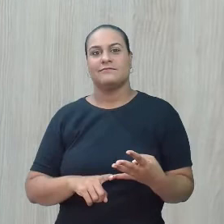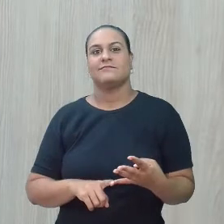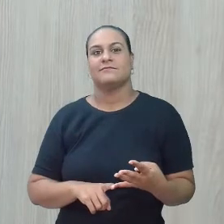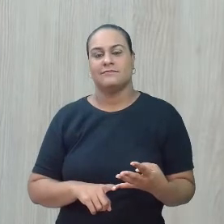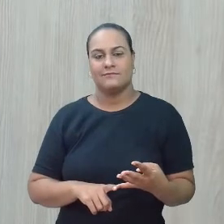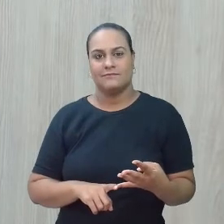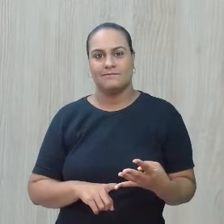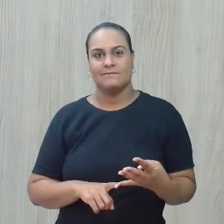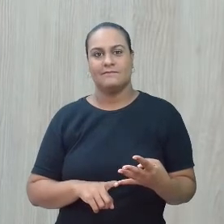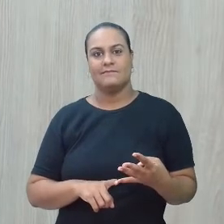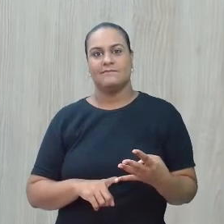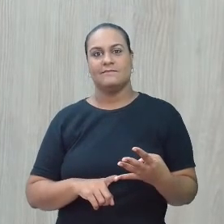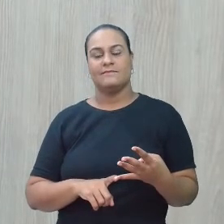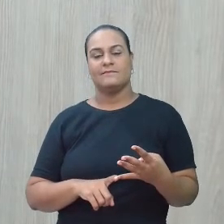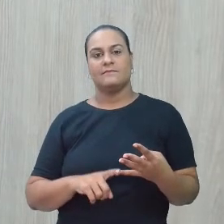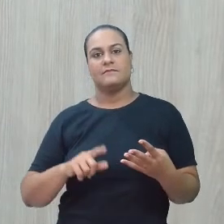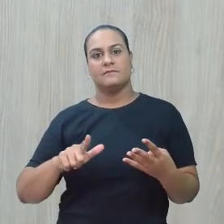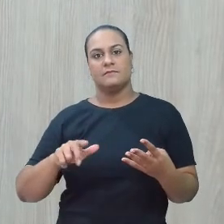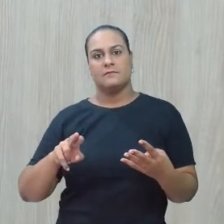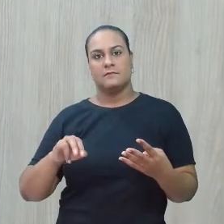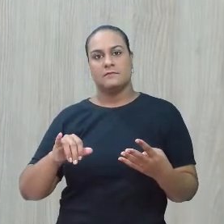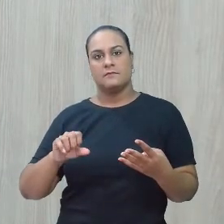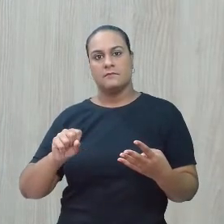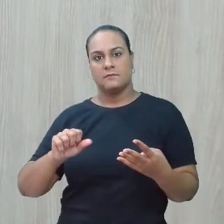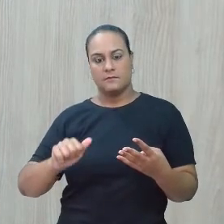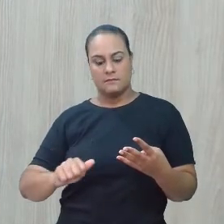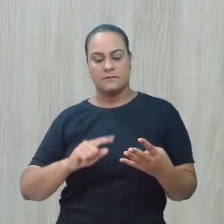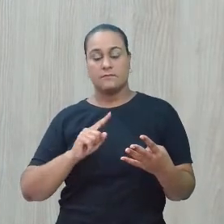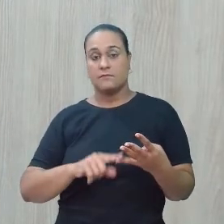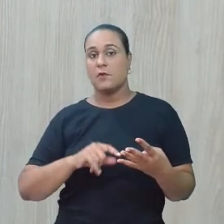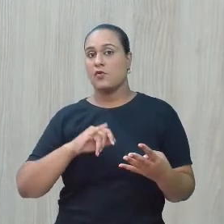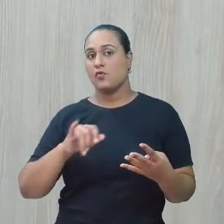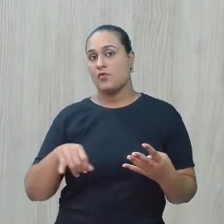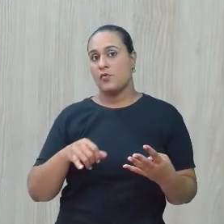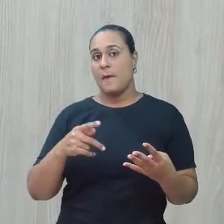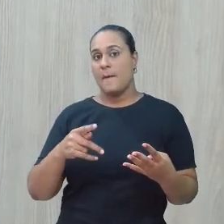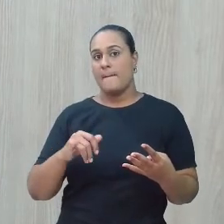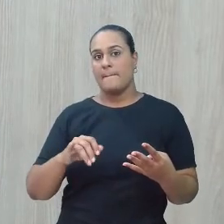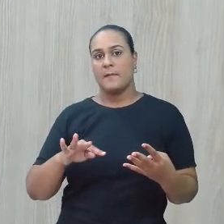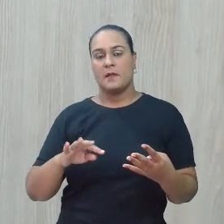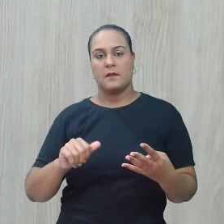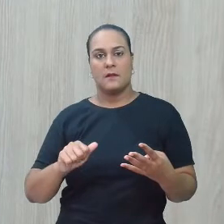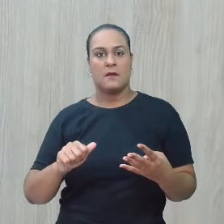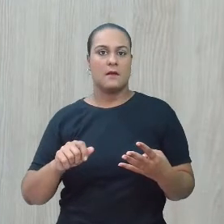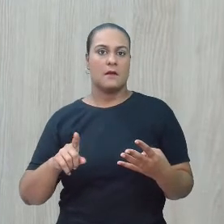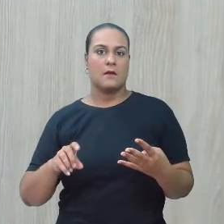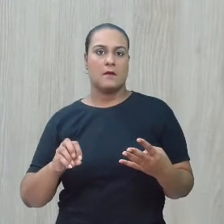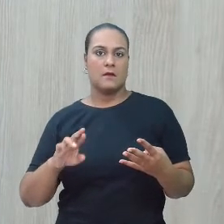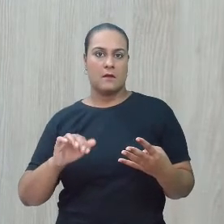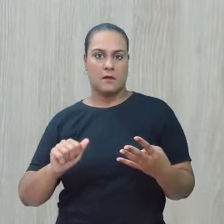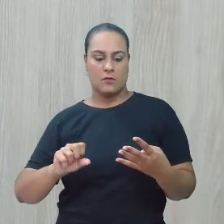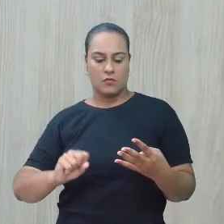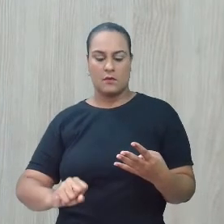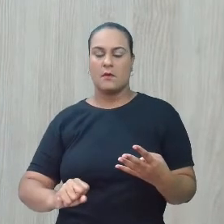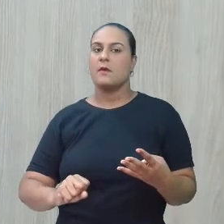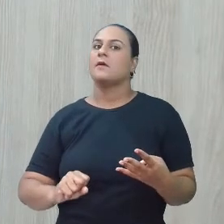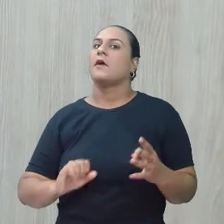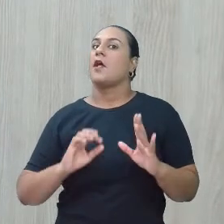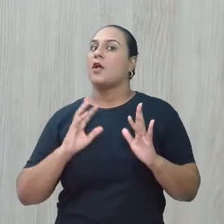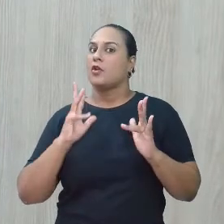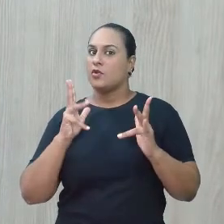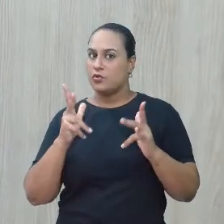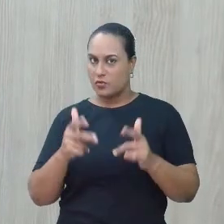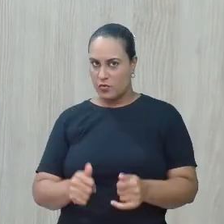Divino Espírito Santo, Luiz é da Dom Bosco, João da Dom Bosco, Pitágoras da Dom Bosco. Então, todos aqui